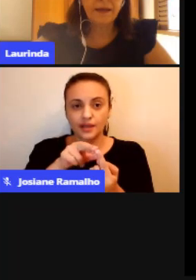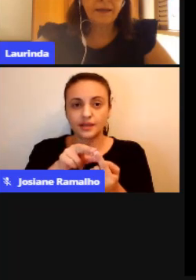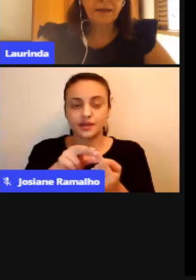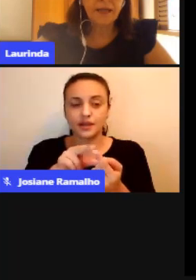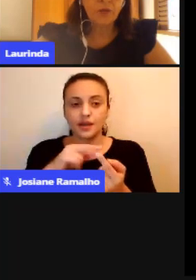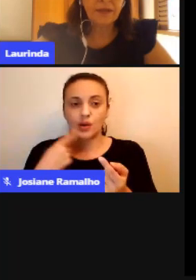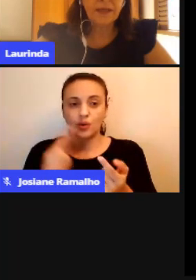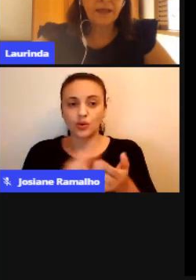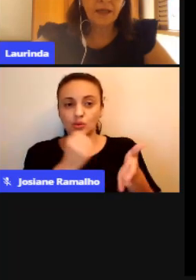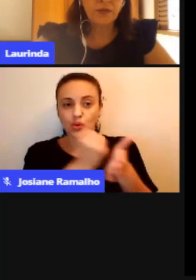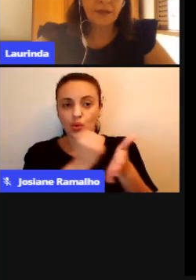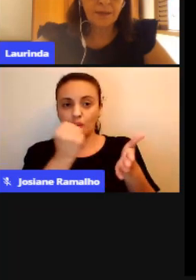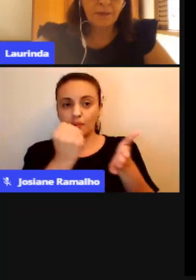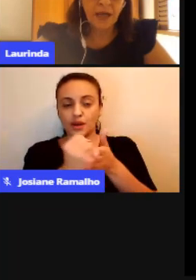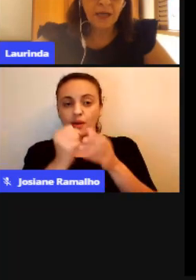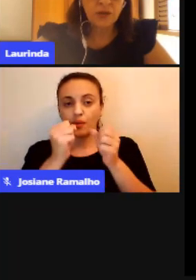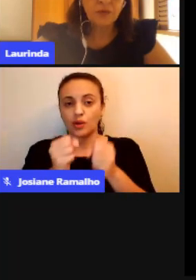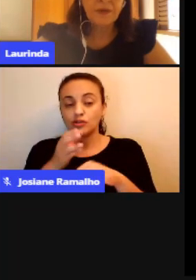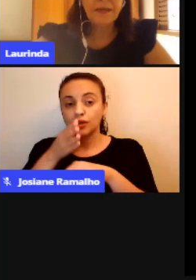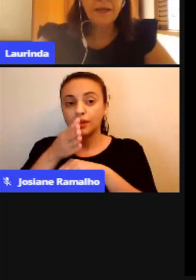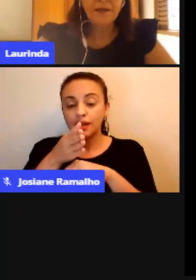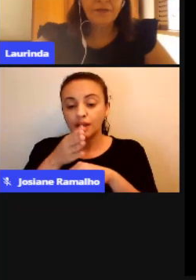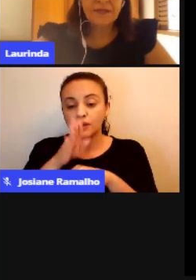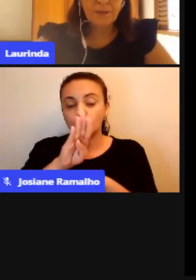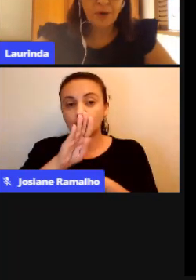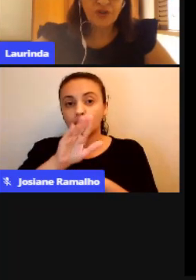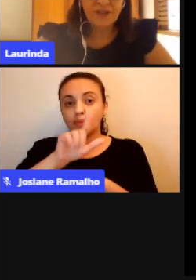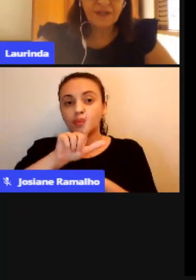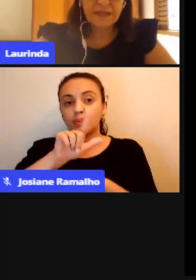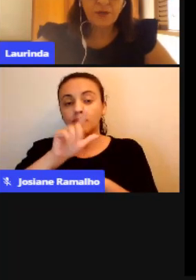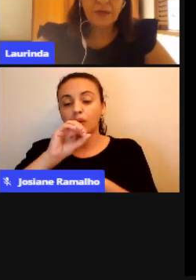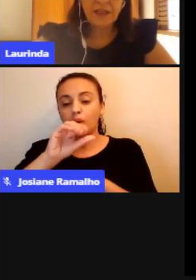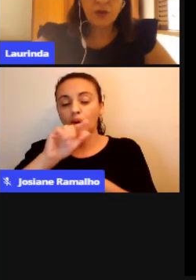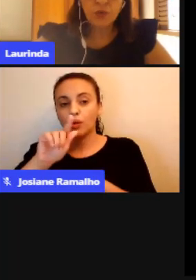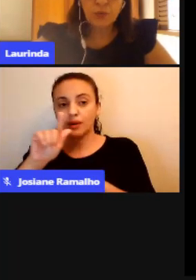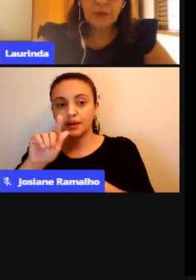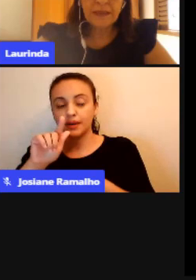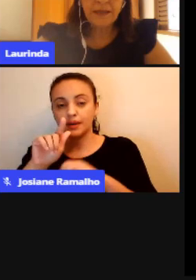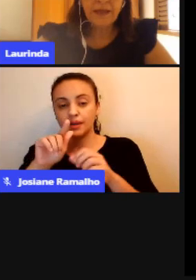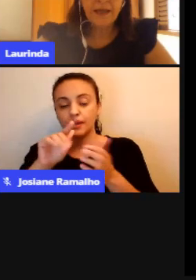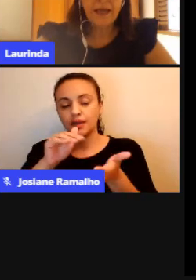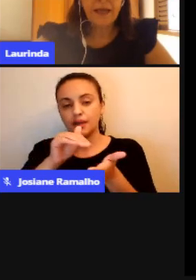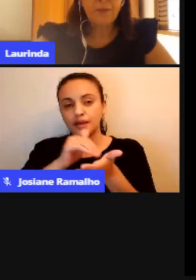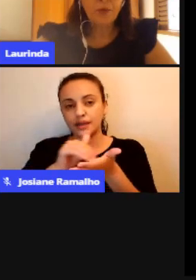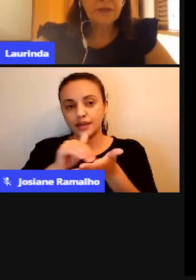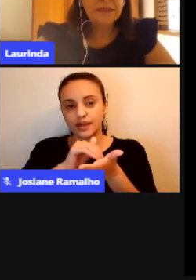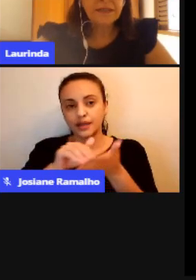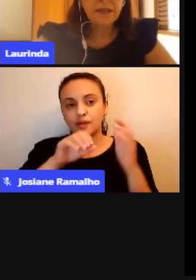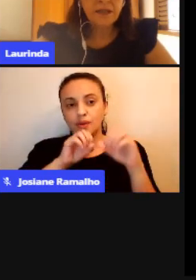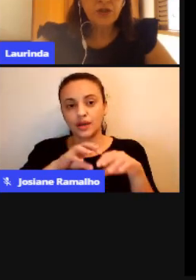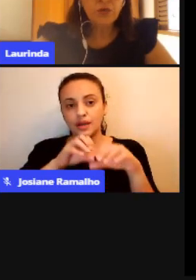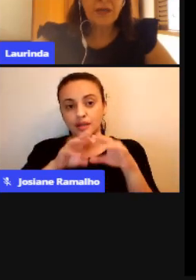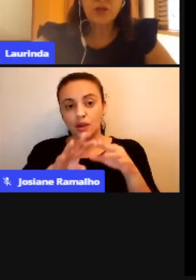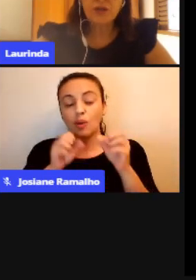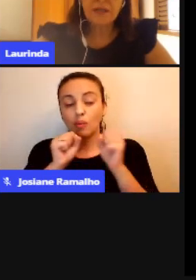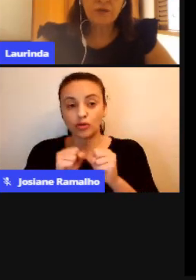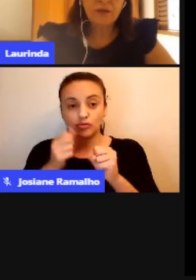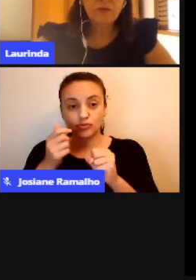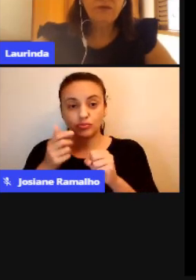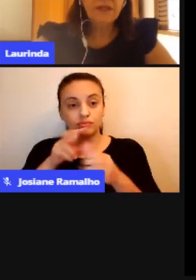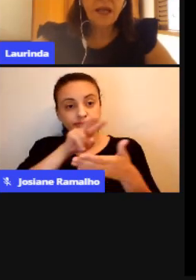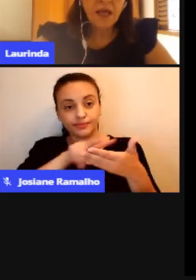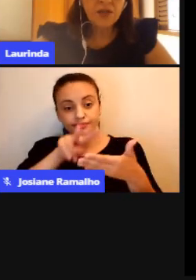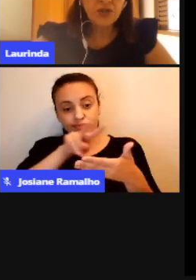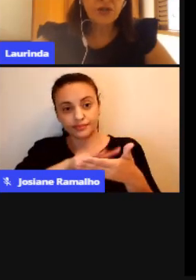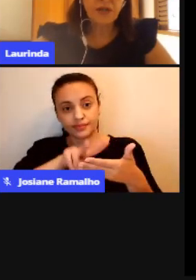da secretaria, tem o endereço aqui embaixo, você pode estar fazendo a leitura, é importante o